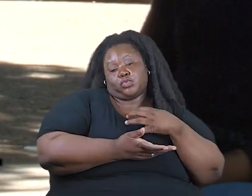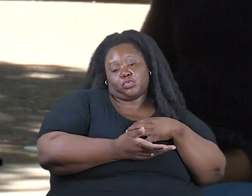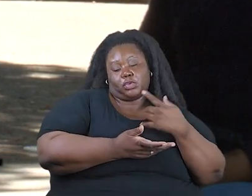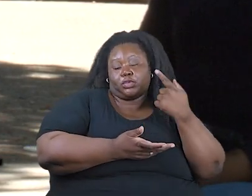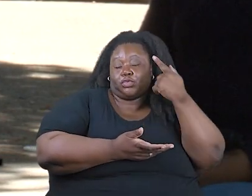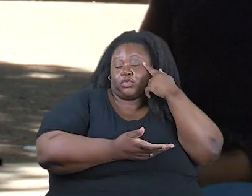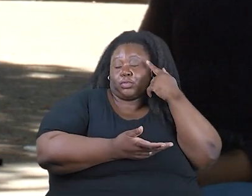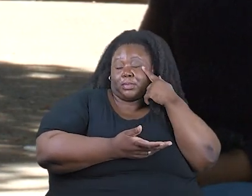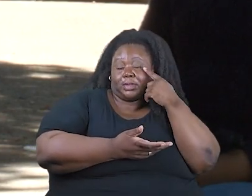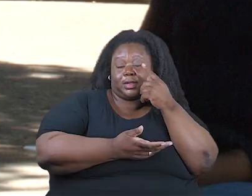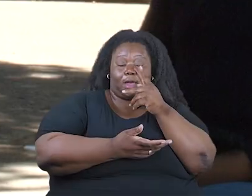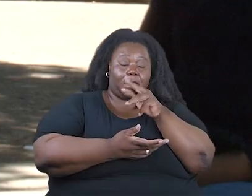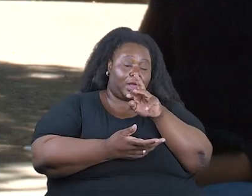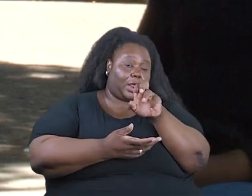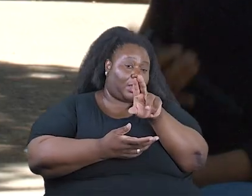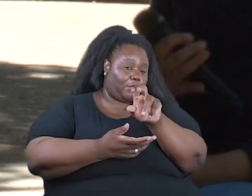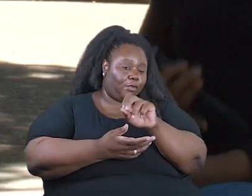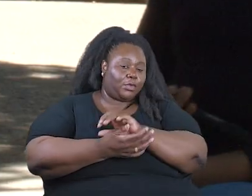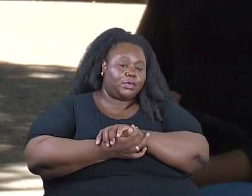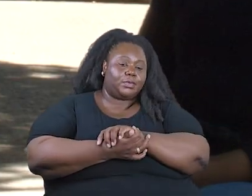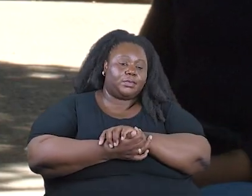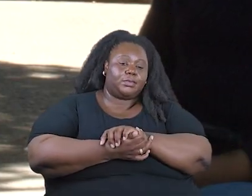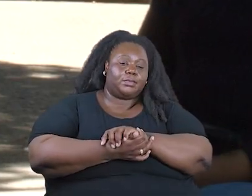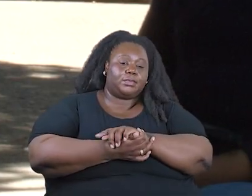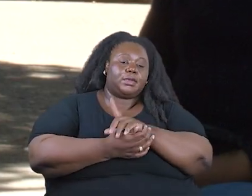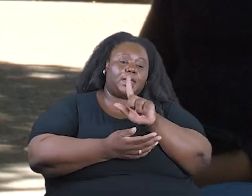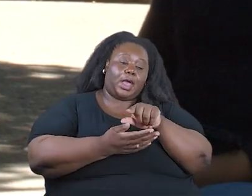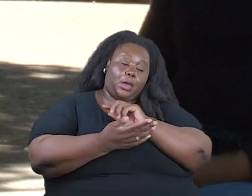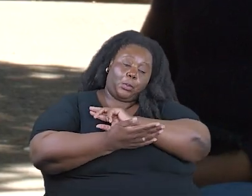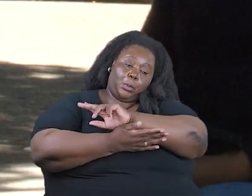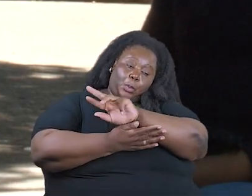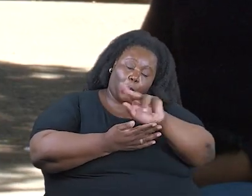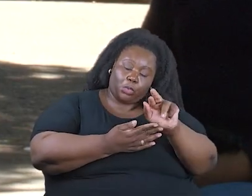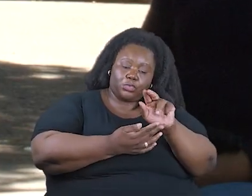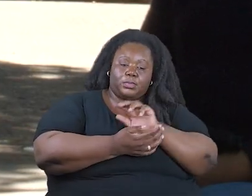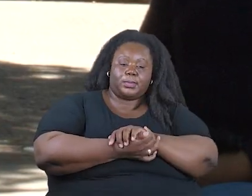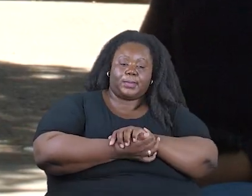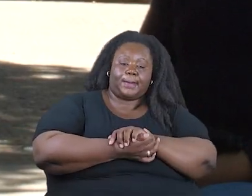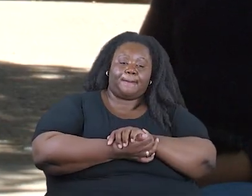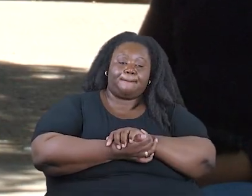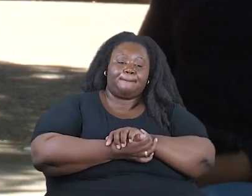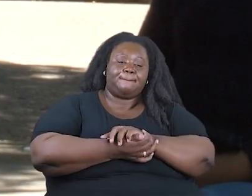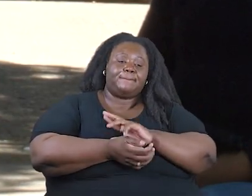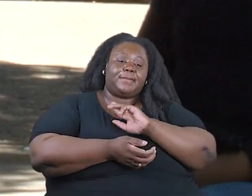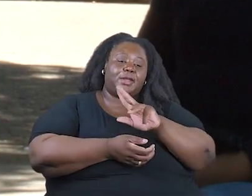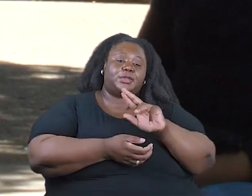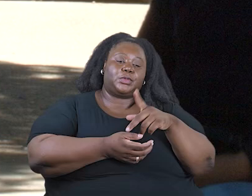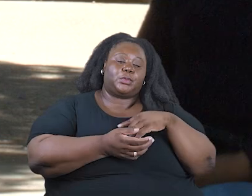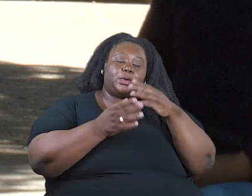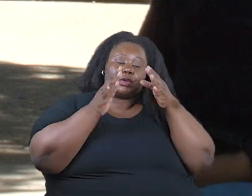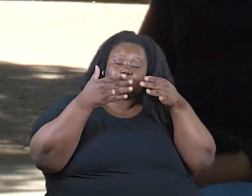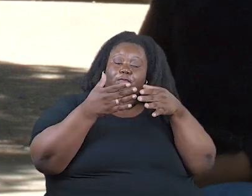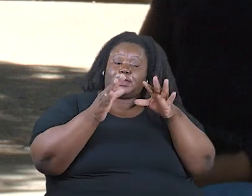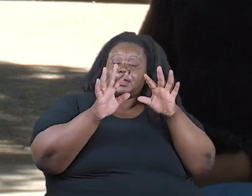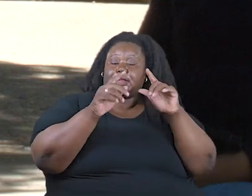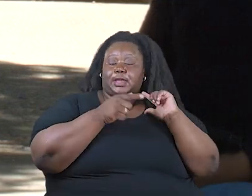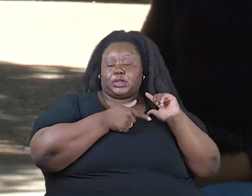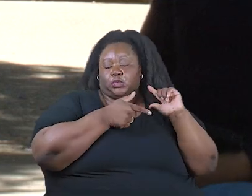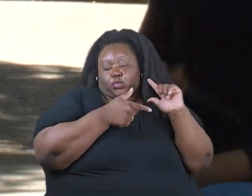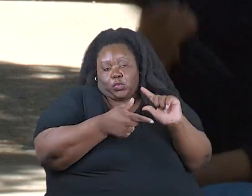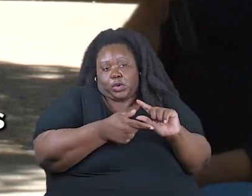de pensar a gravura. Na verdade, é um múltiplo, né? Ele não é uma gravura nesse sentido mais